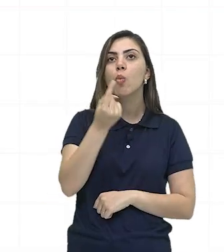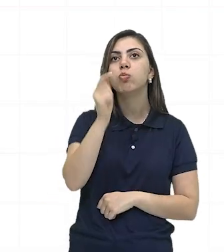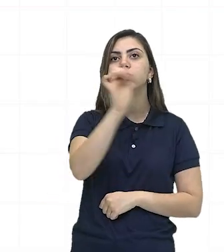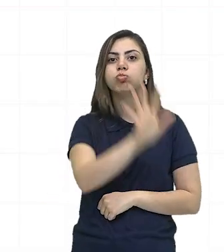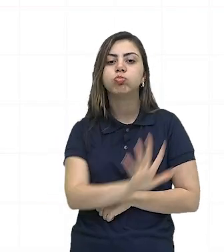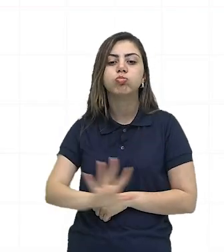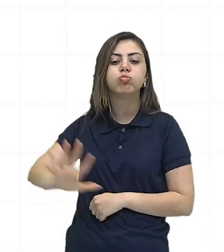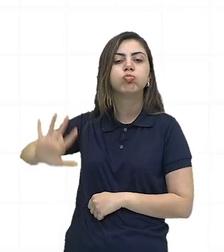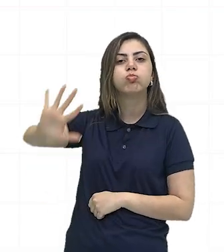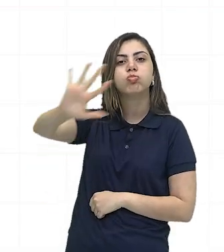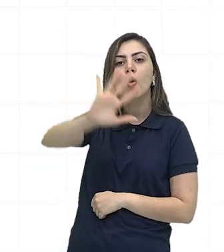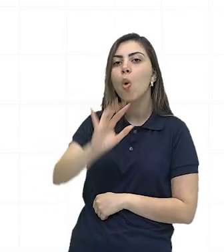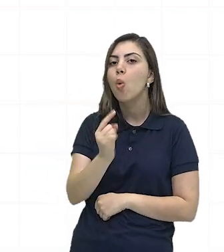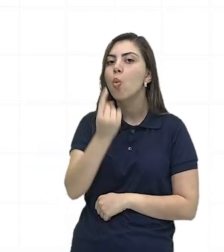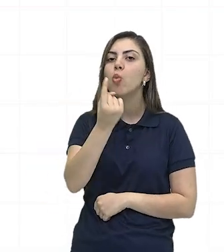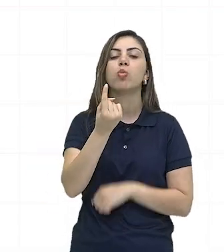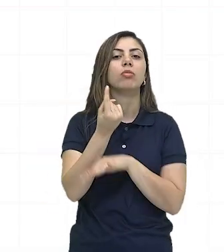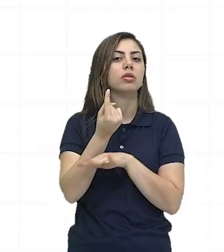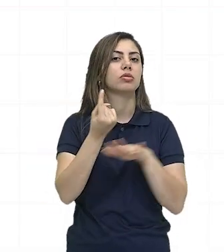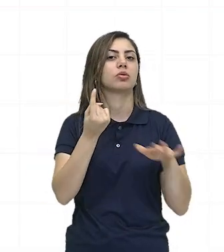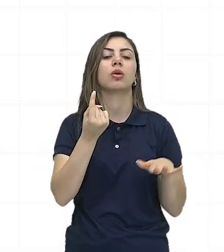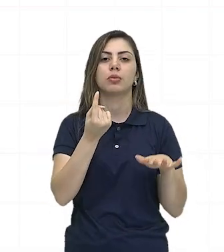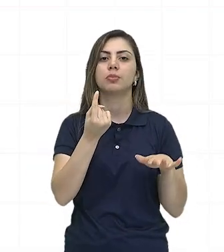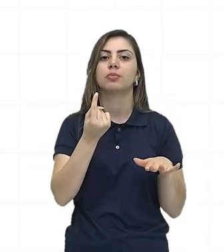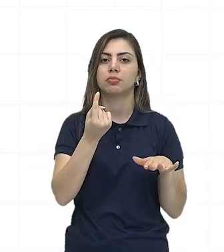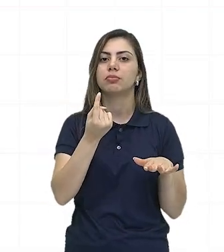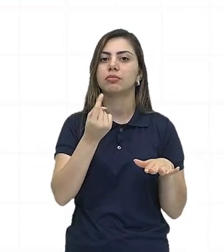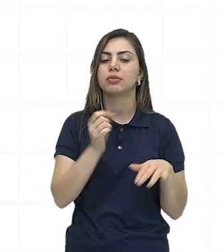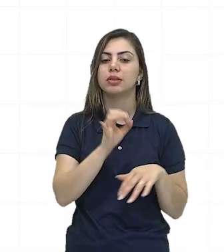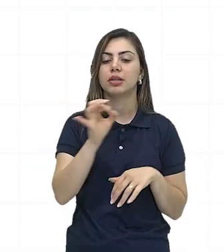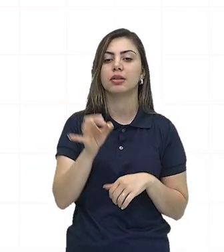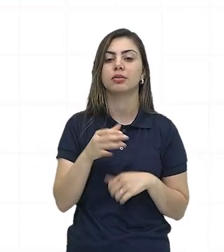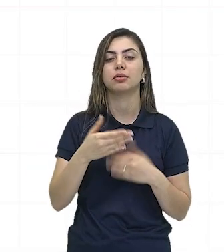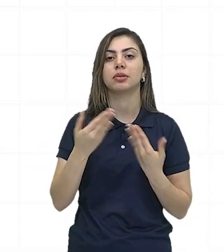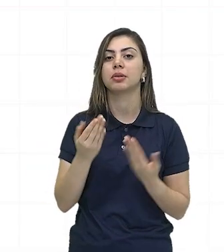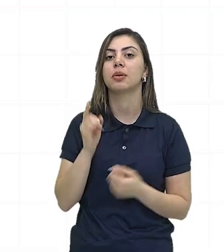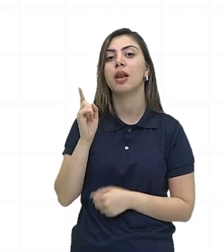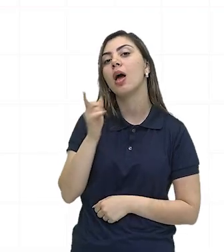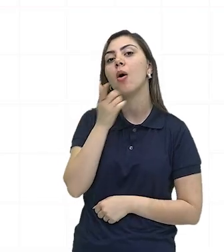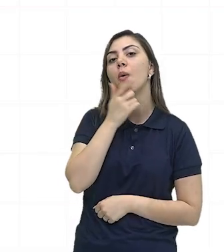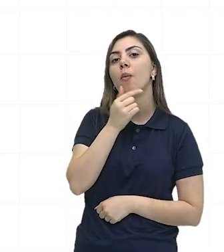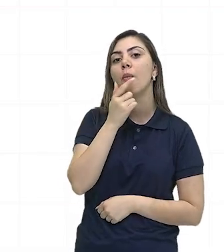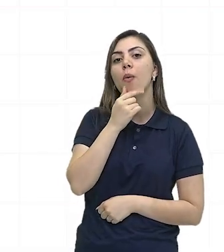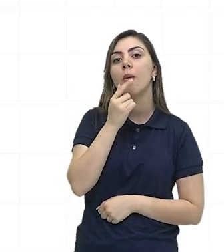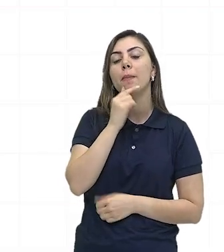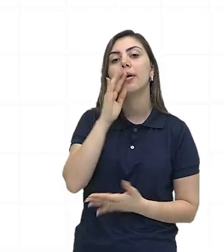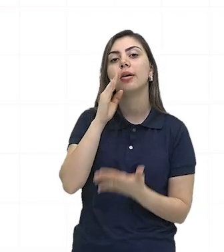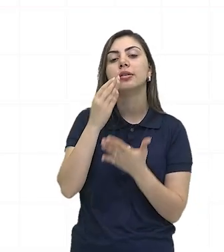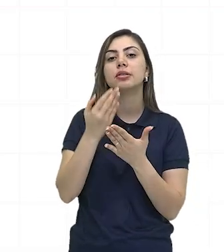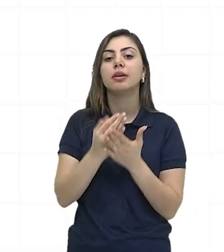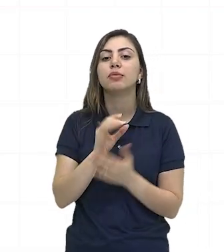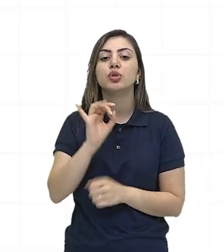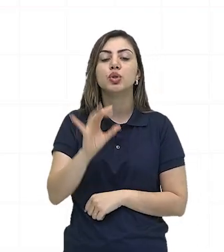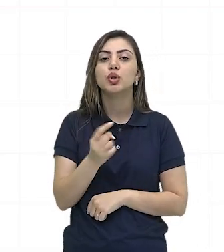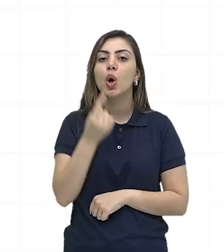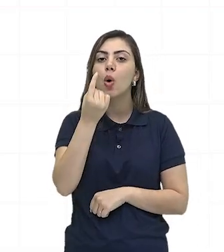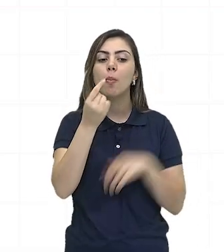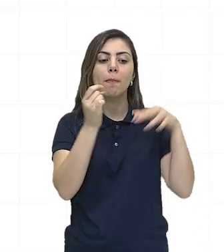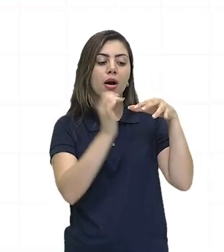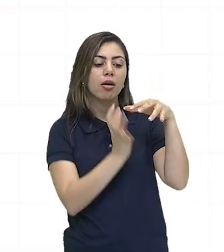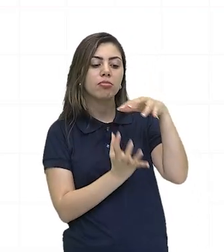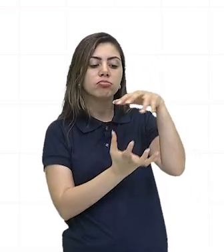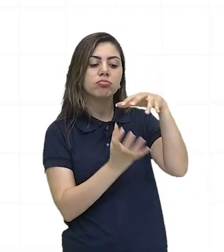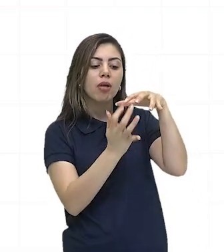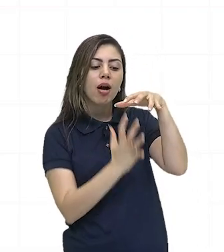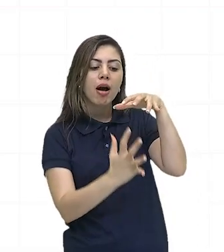massa continental. Então, segundo Wegener, havia um único continente, que ele